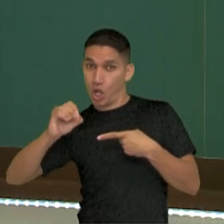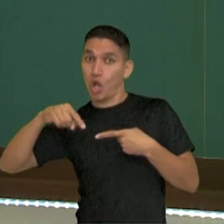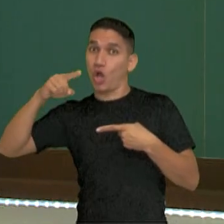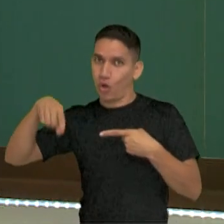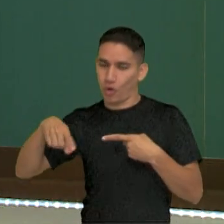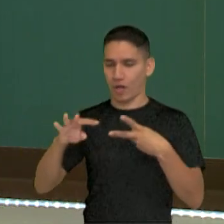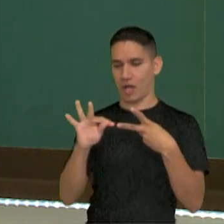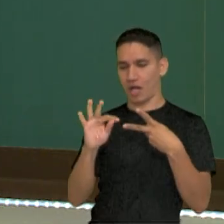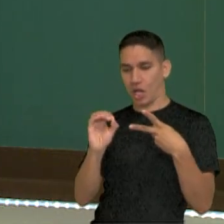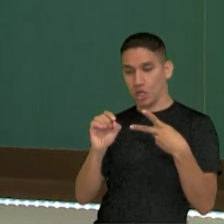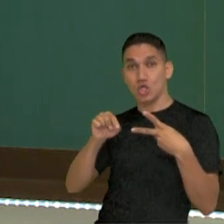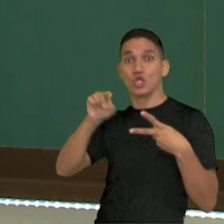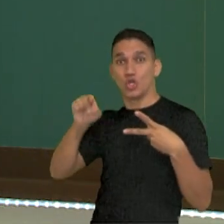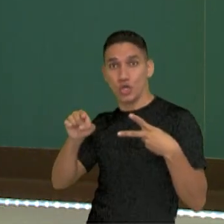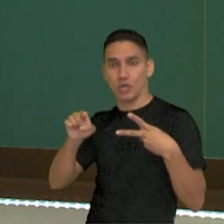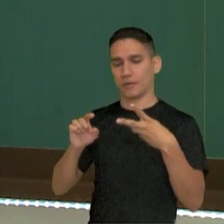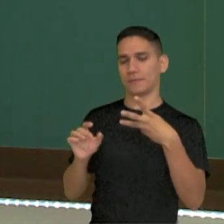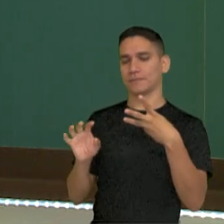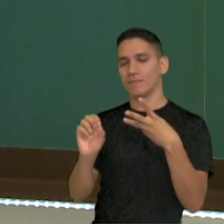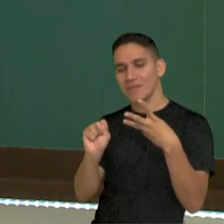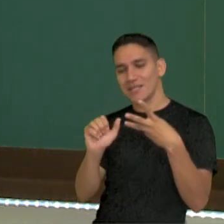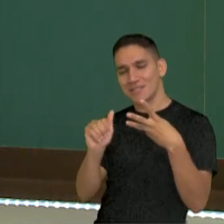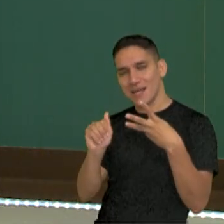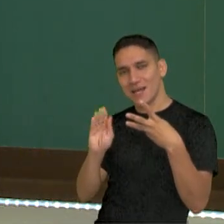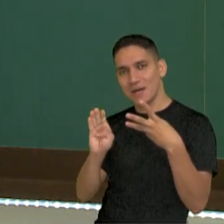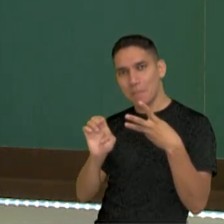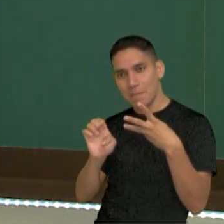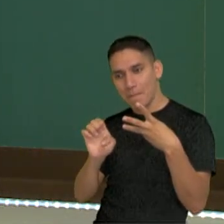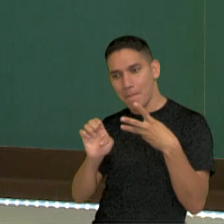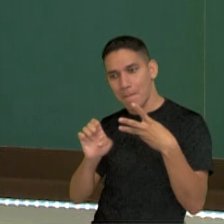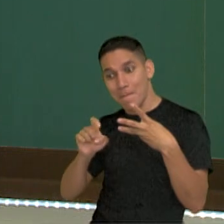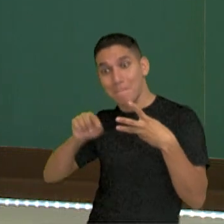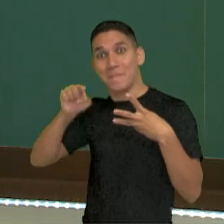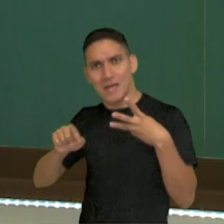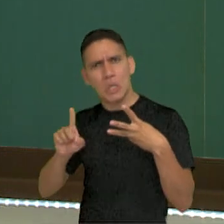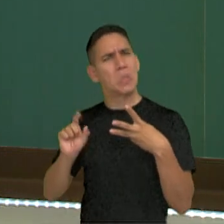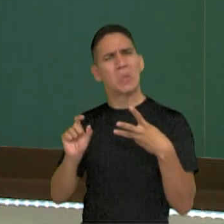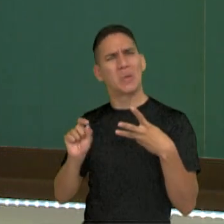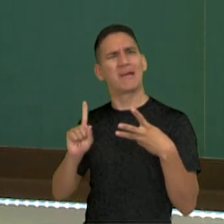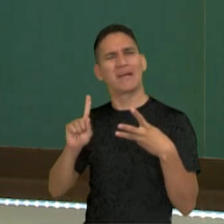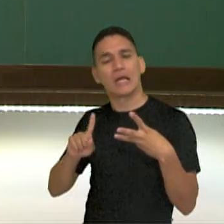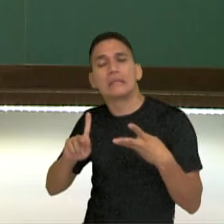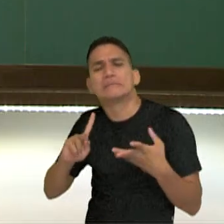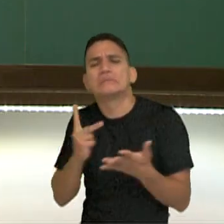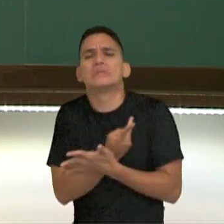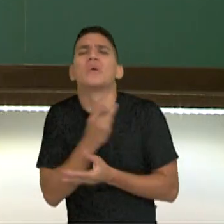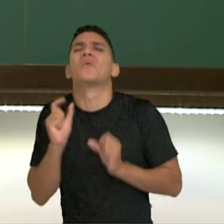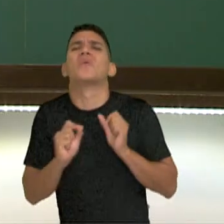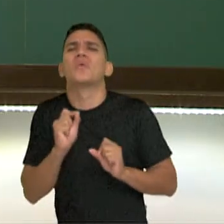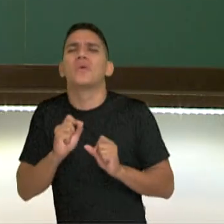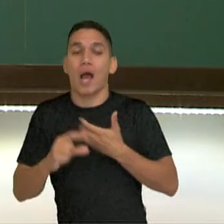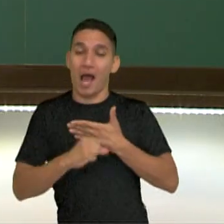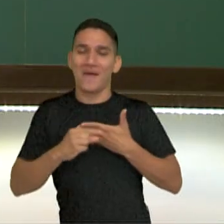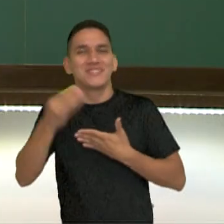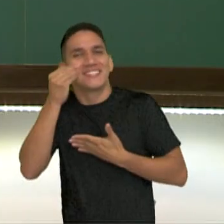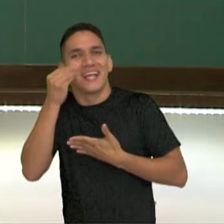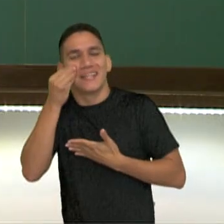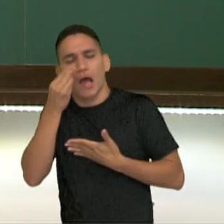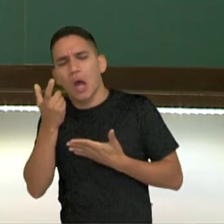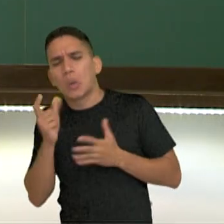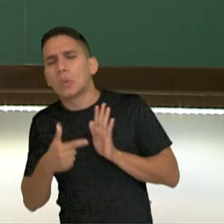que está aqui no cantinho, e saber. Então, qual foi o efeito que o autor, será que buscou, né, ao